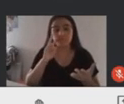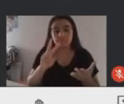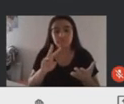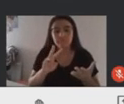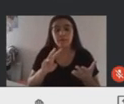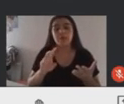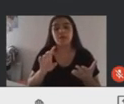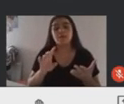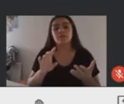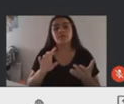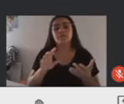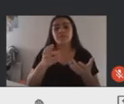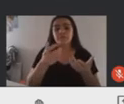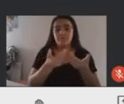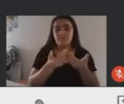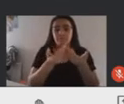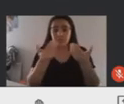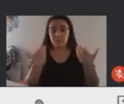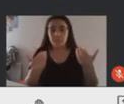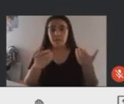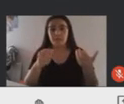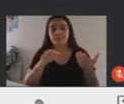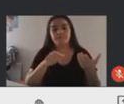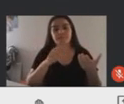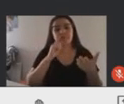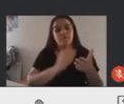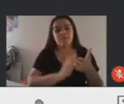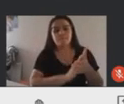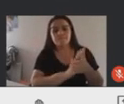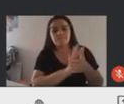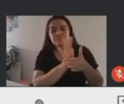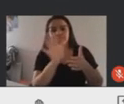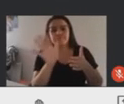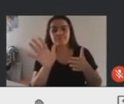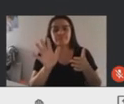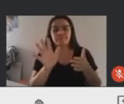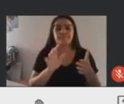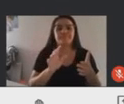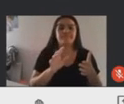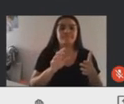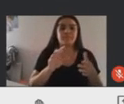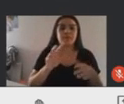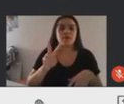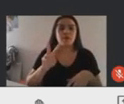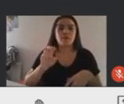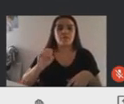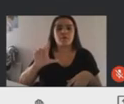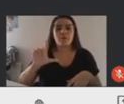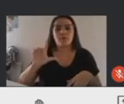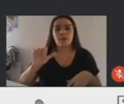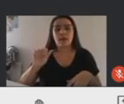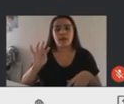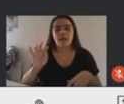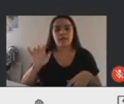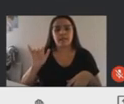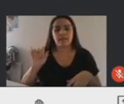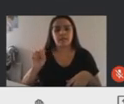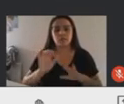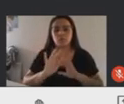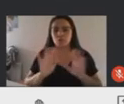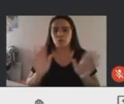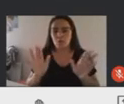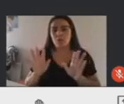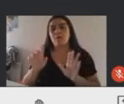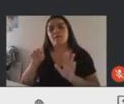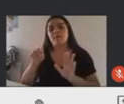volátil é transferida para o plasma. Então, aqui na transferência, na eficiência de 100%, a gente consegue detectar usando